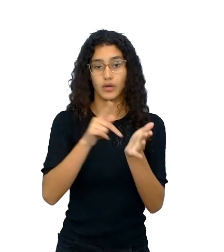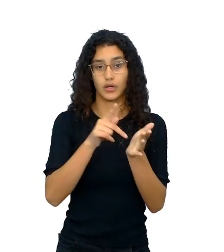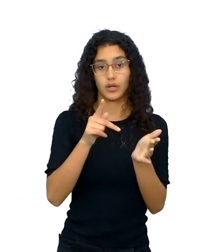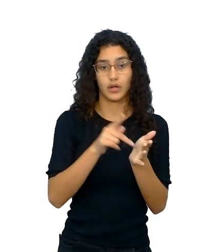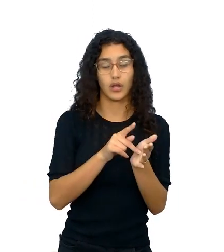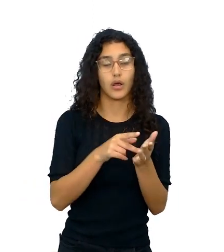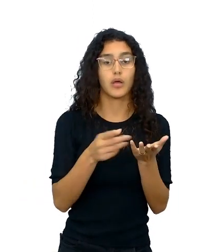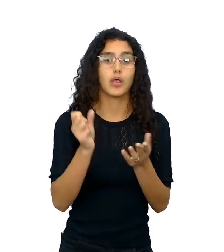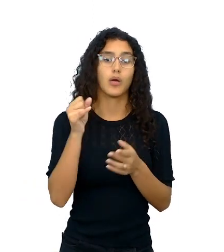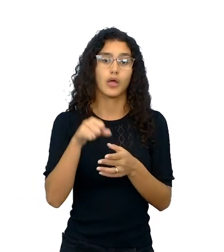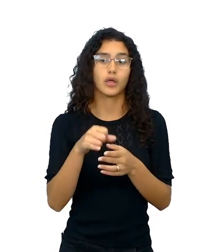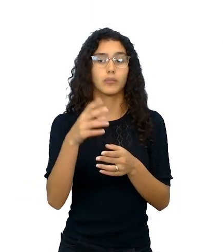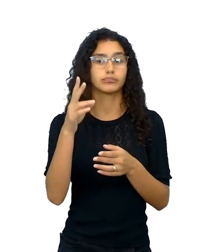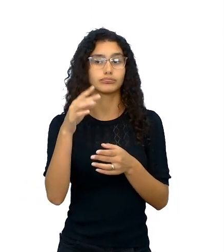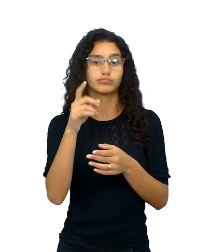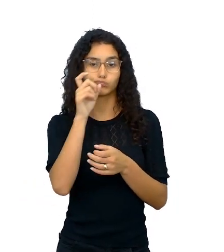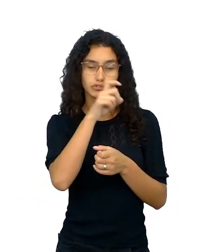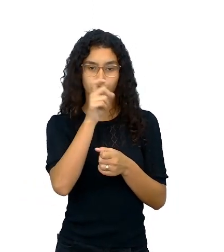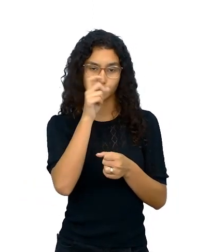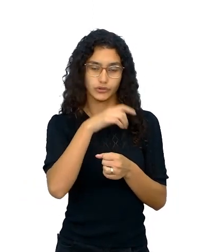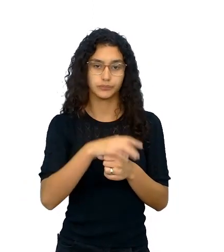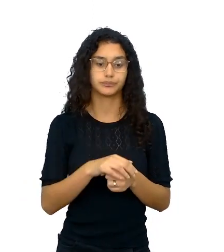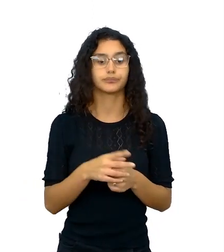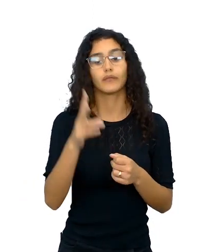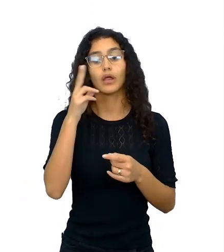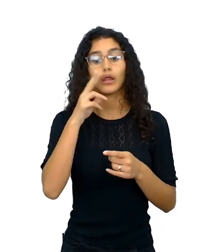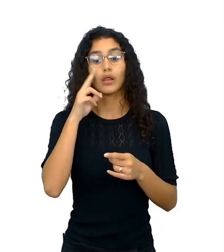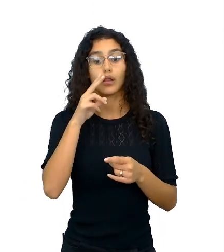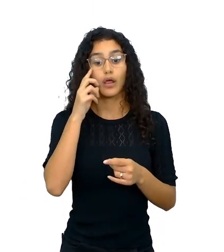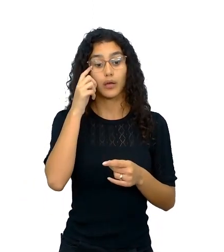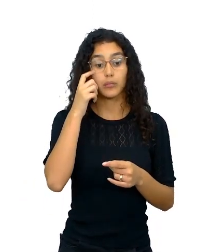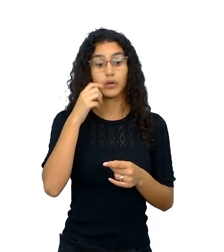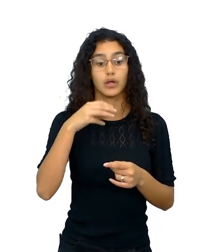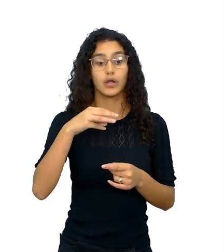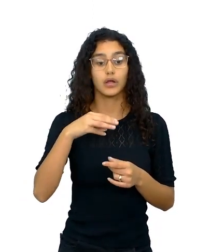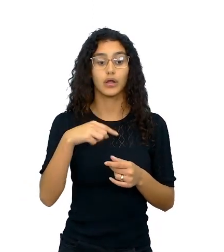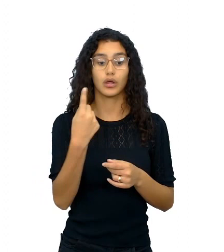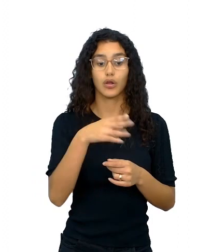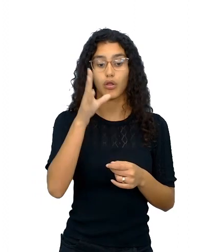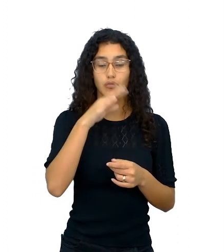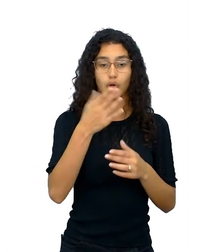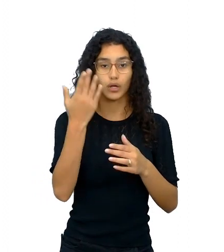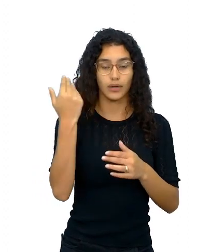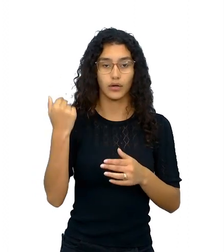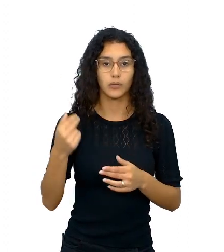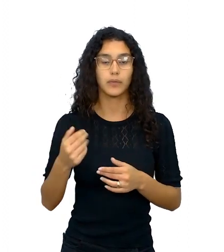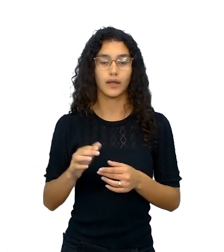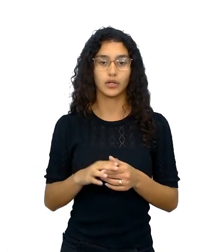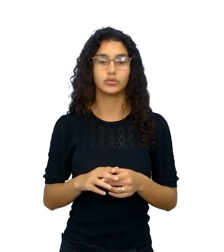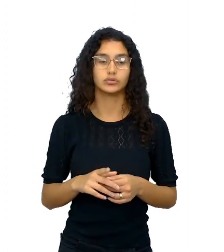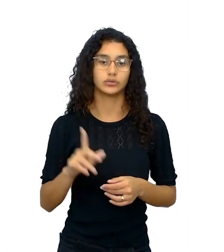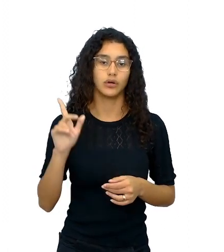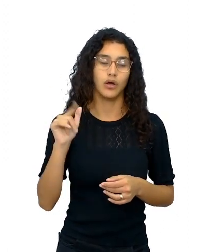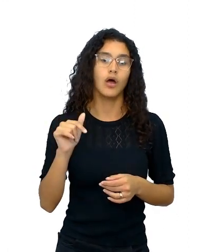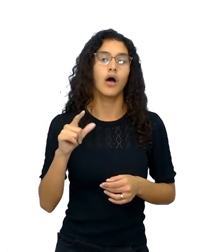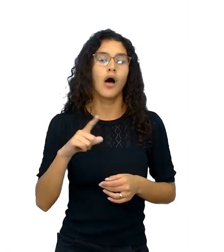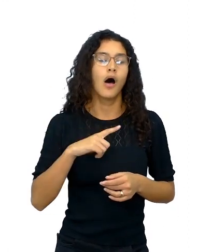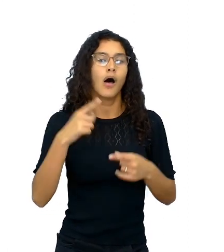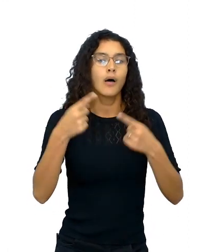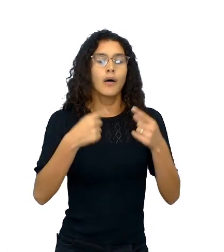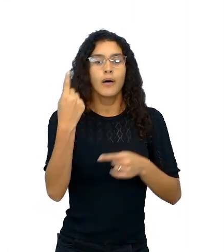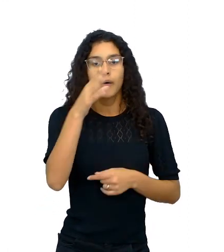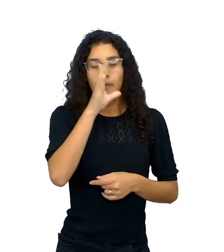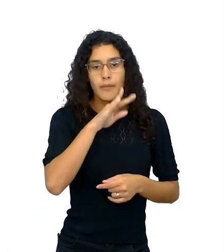tá? Mesmo que seja ficção. Tá? Lembra da mimesis que nós falamos lá anteriormente, né? É disso que nós